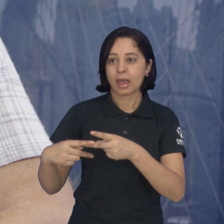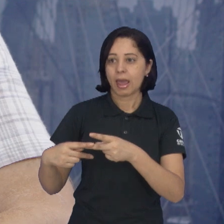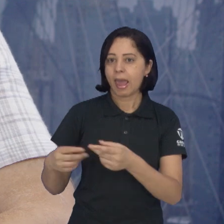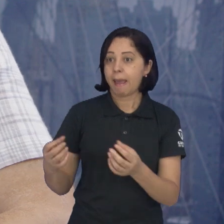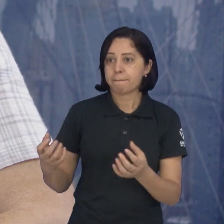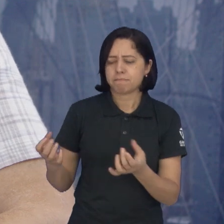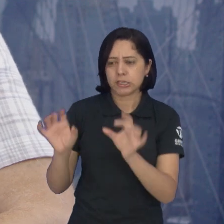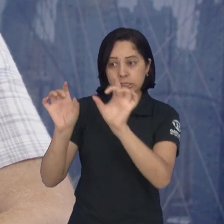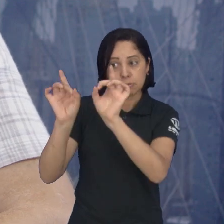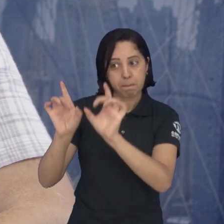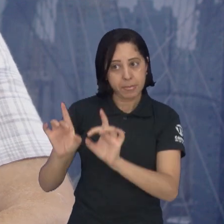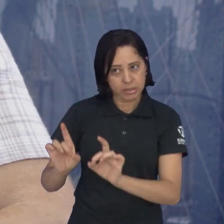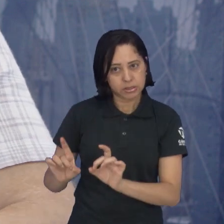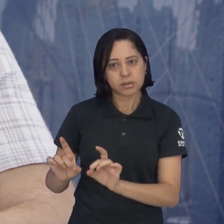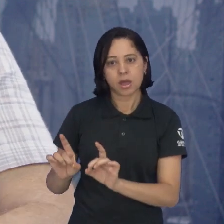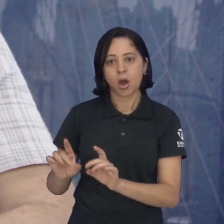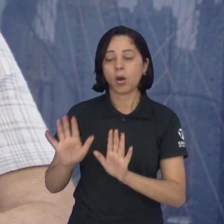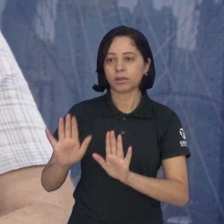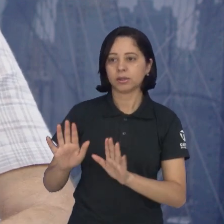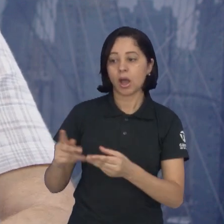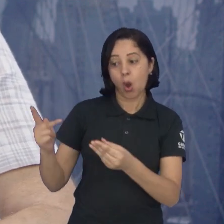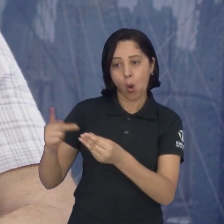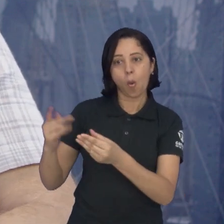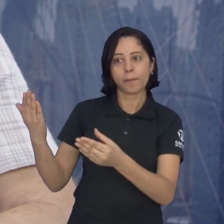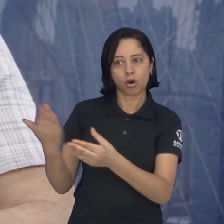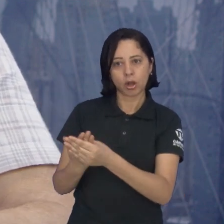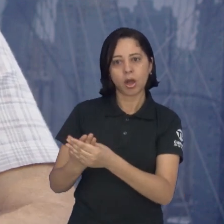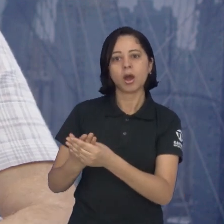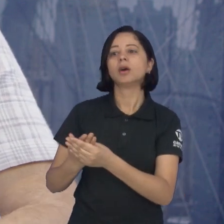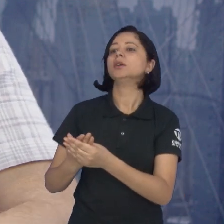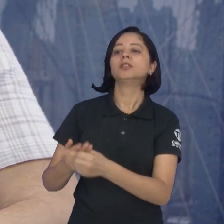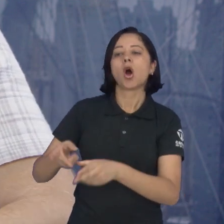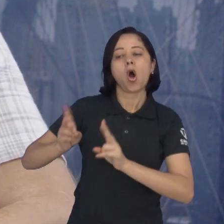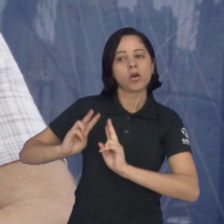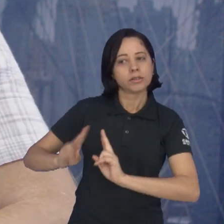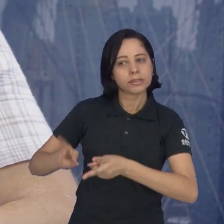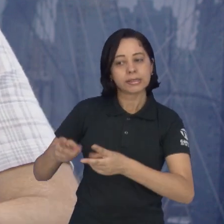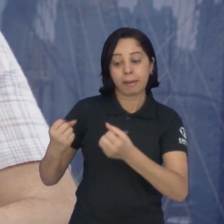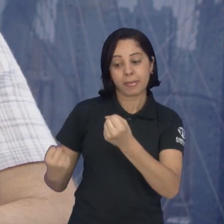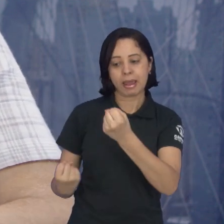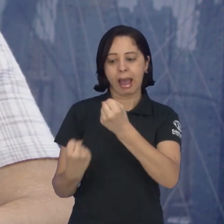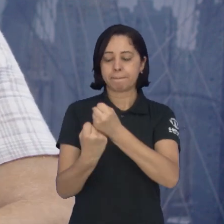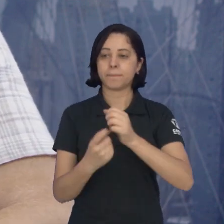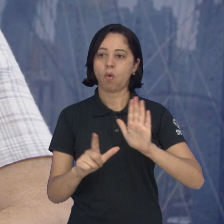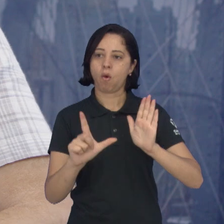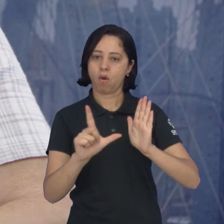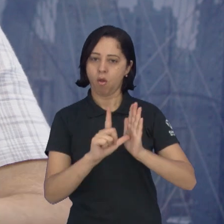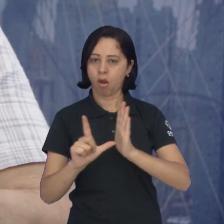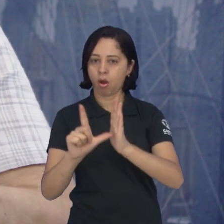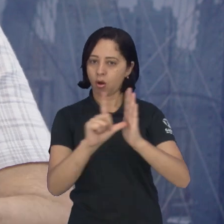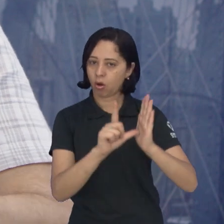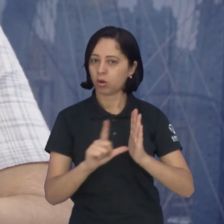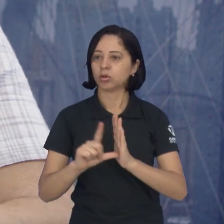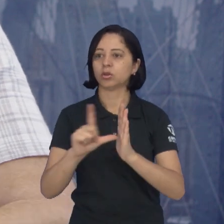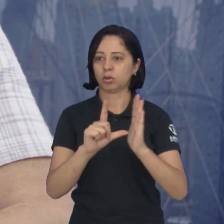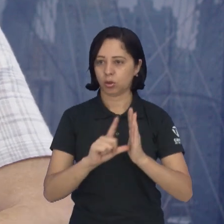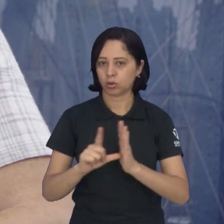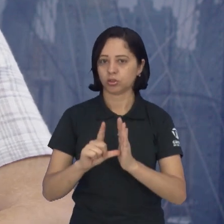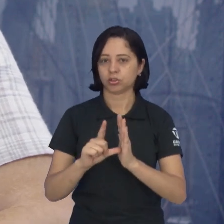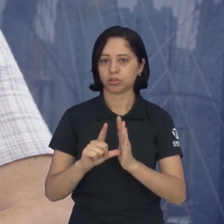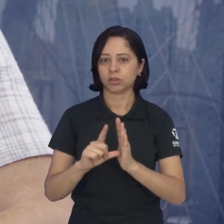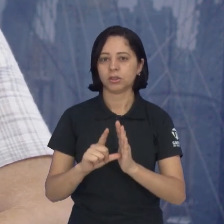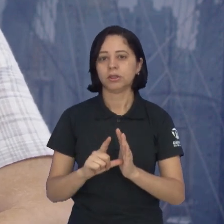existem. Então, o PROCON trabalha bem nas bases das lojas e dos consumidores da cidade, né, com os problemas da